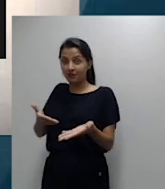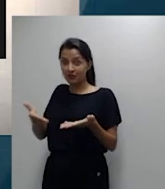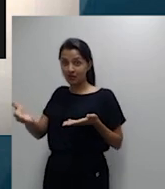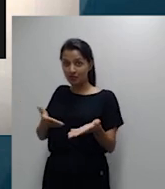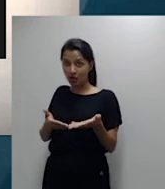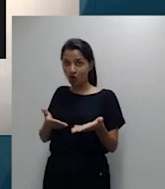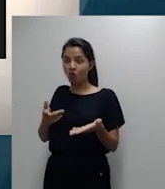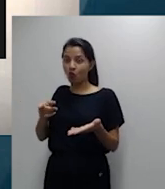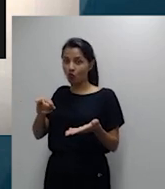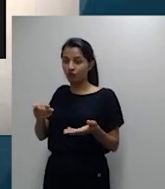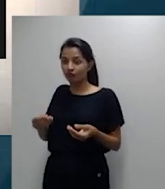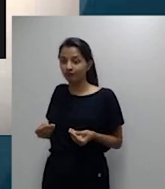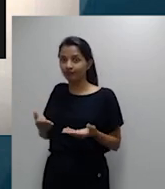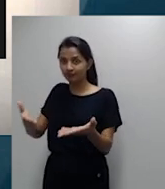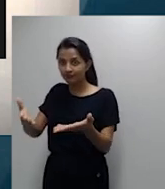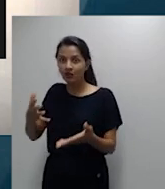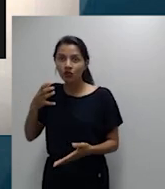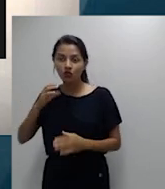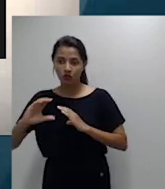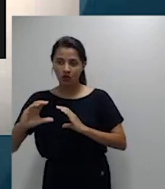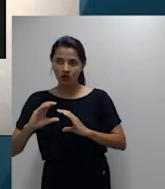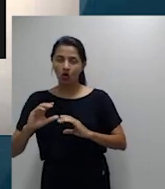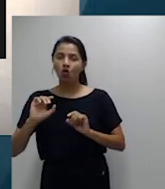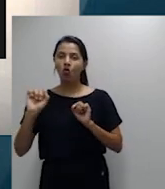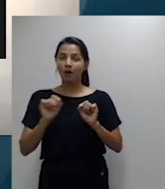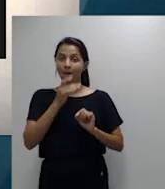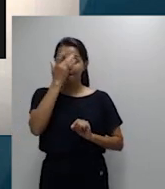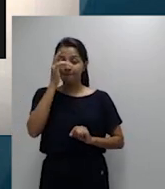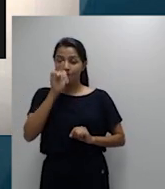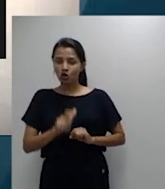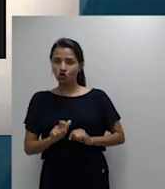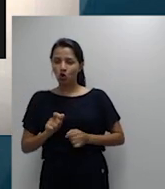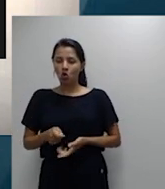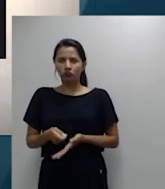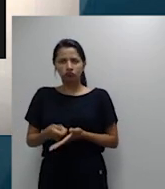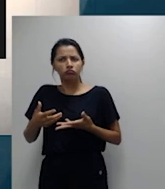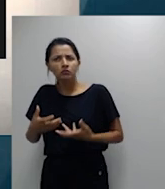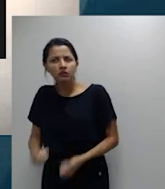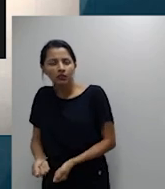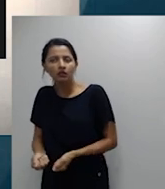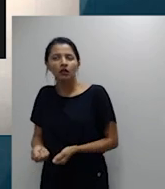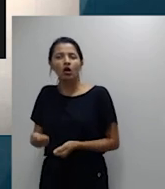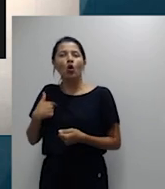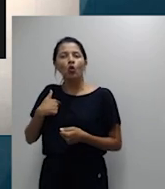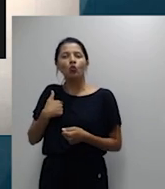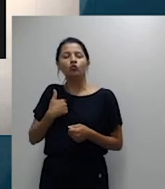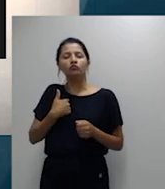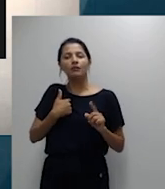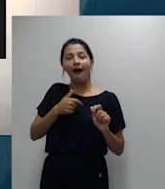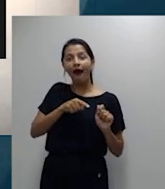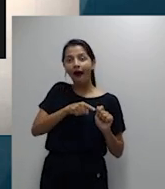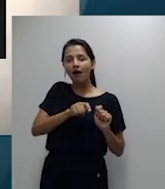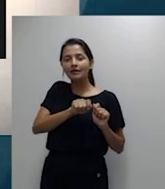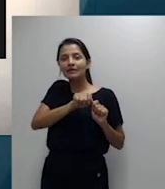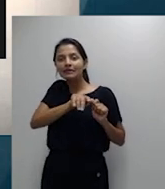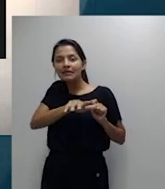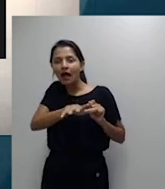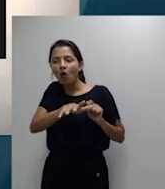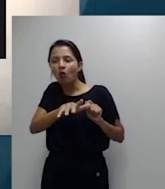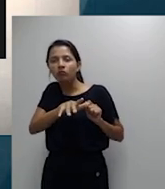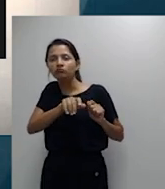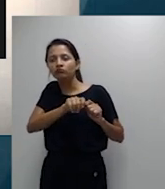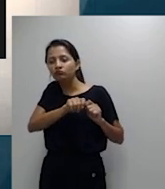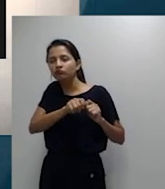implica que alguém Se comprometa a tomar um sinal de ar e levar este sinal AB